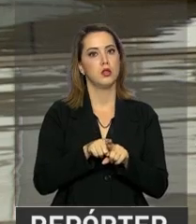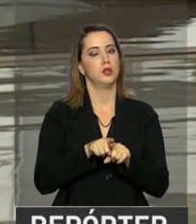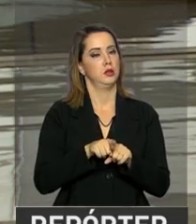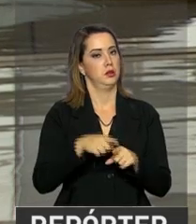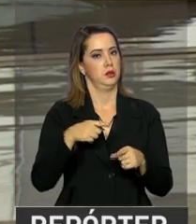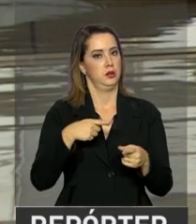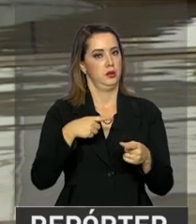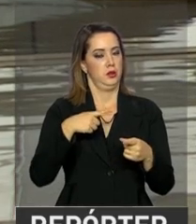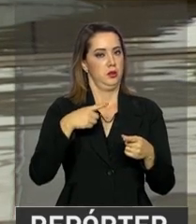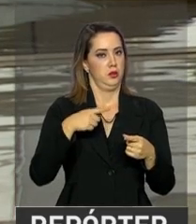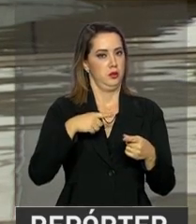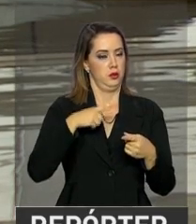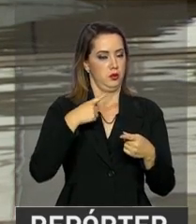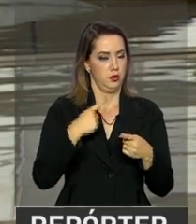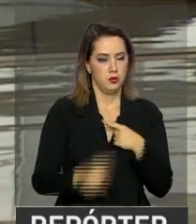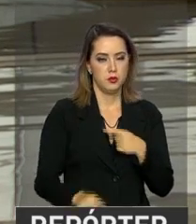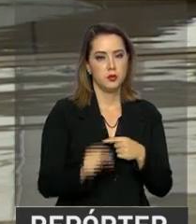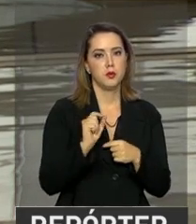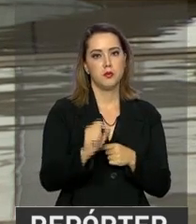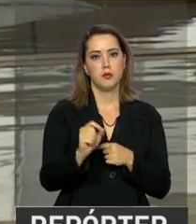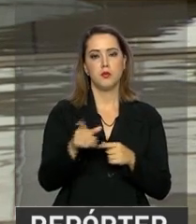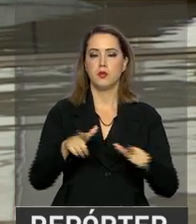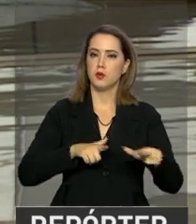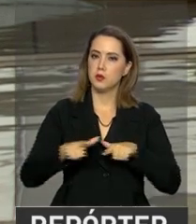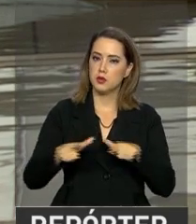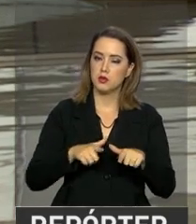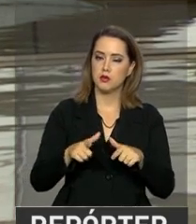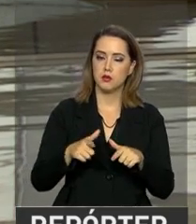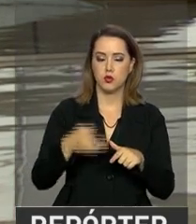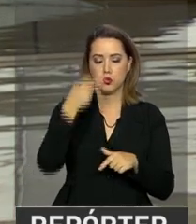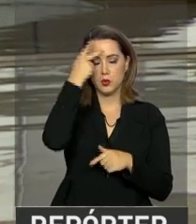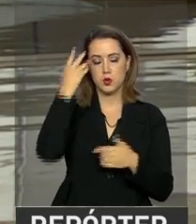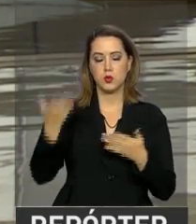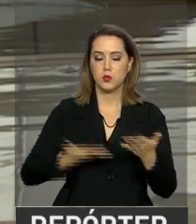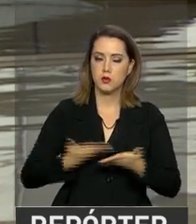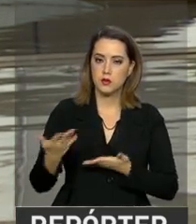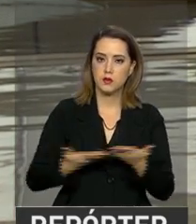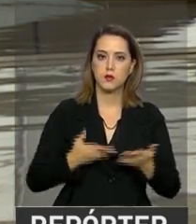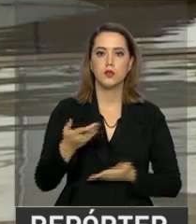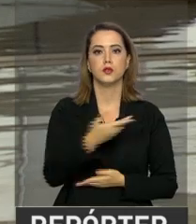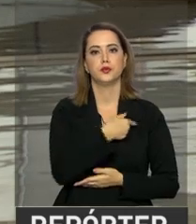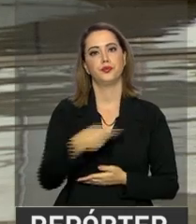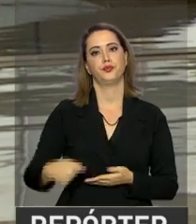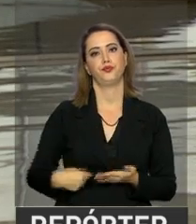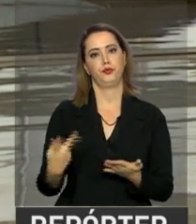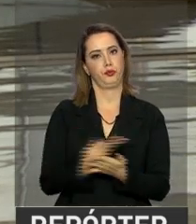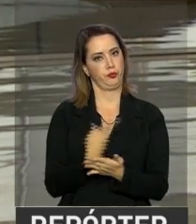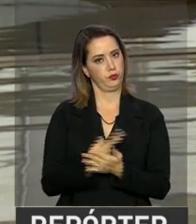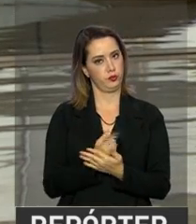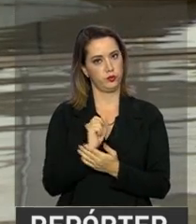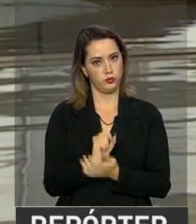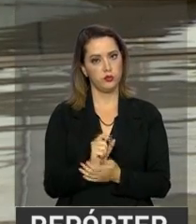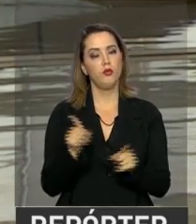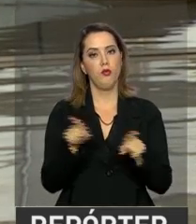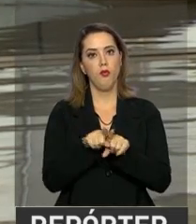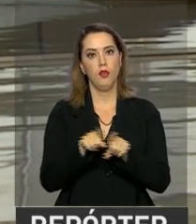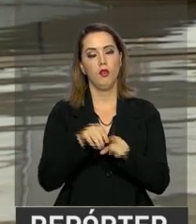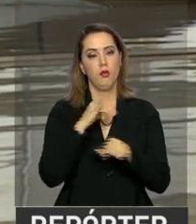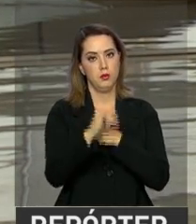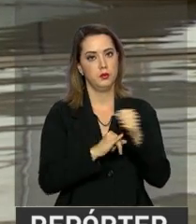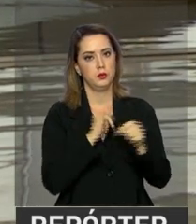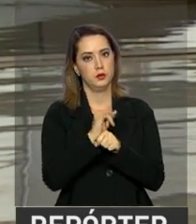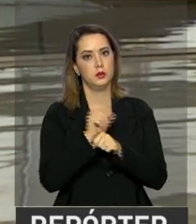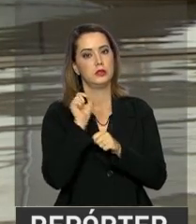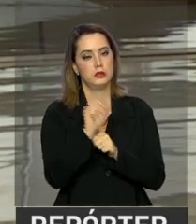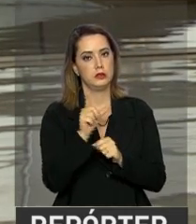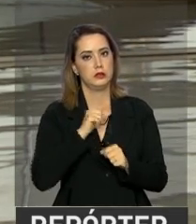públicos que cometeram delitos. Nesta nota do Ministério da Transparência, Fiscalização e Controle, também é informado que o portal